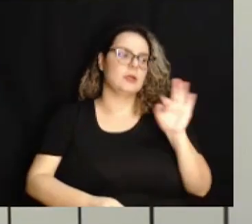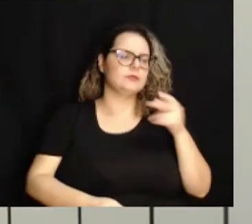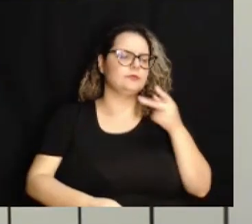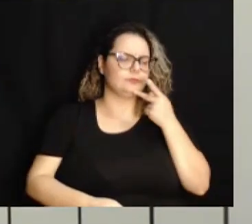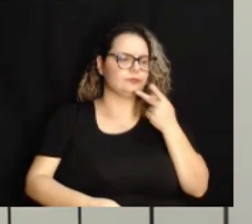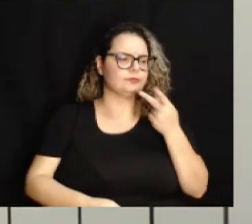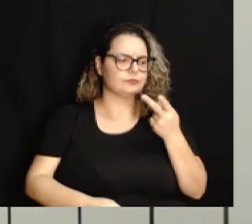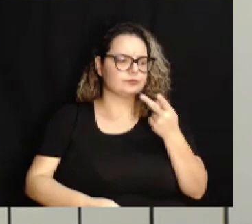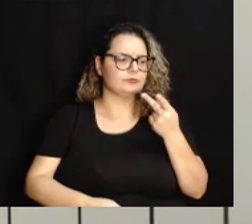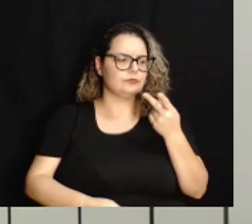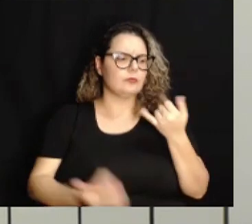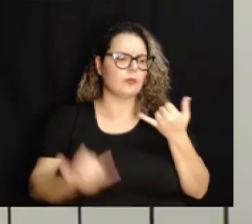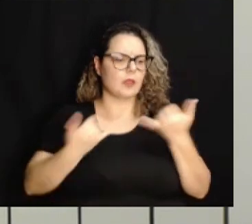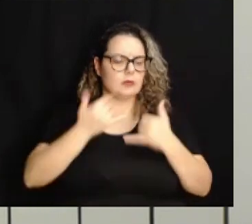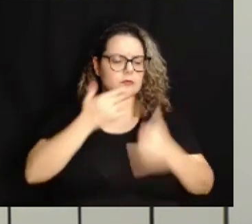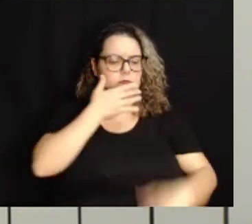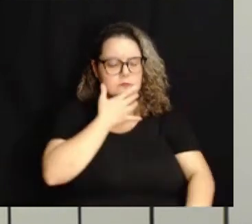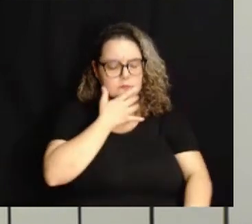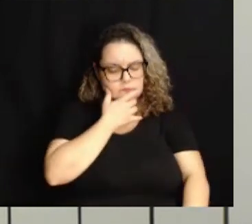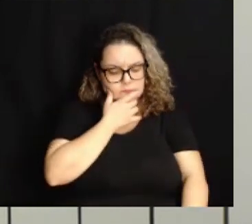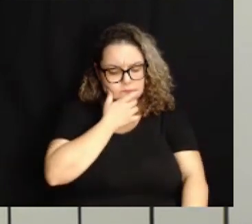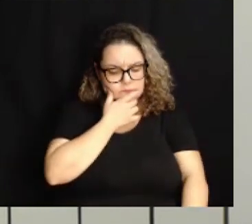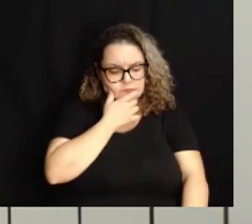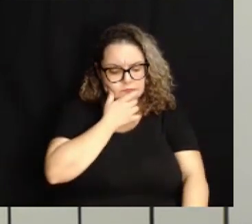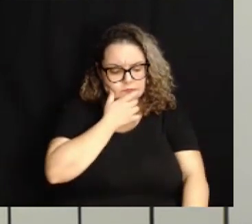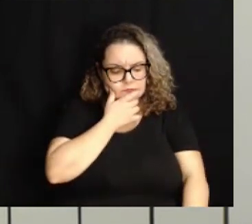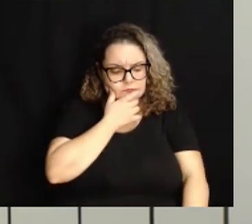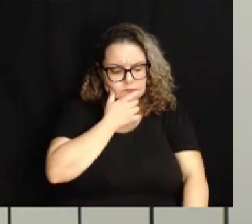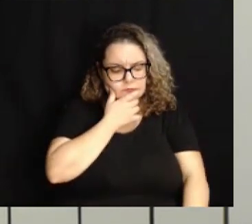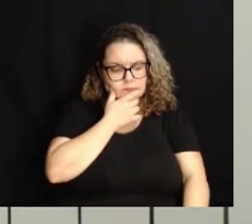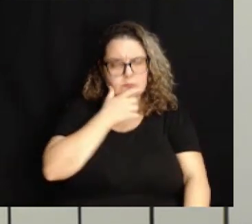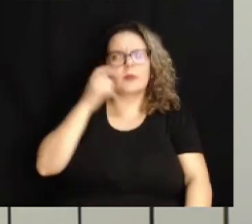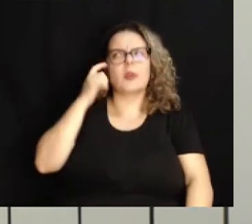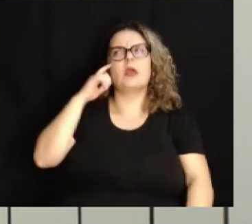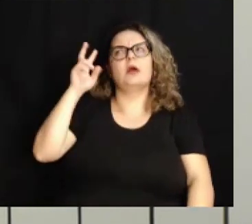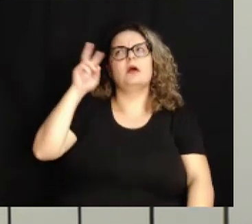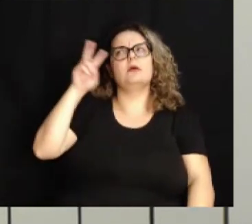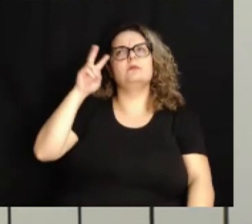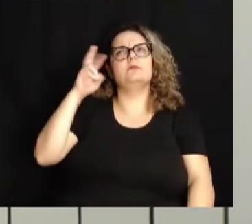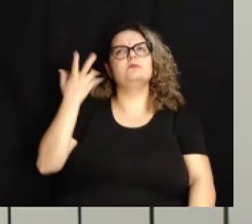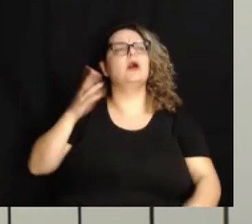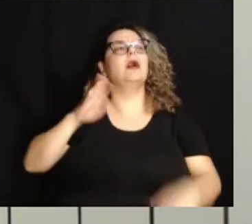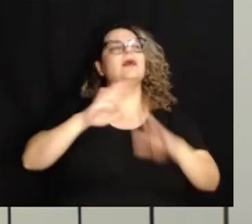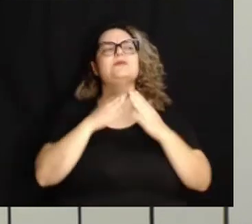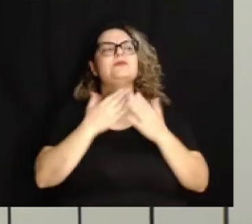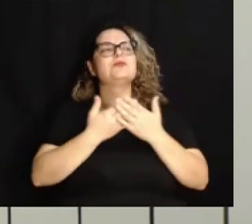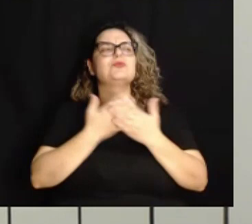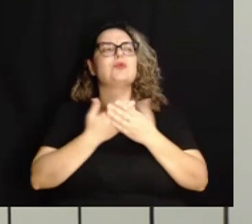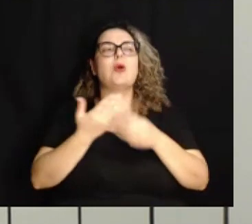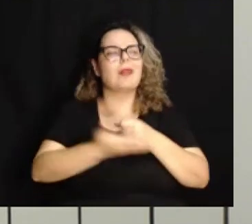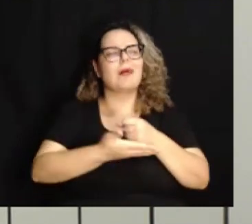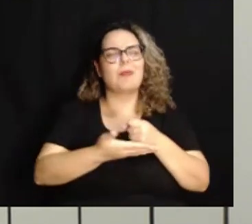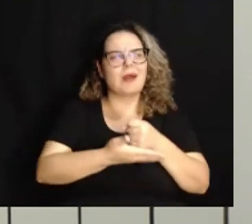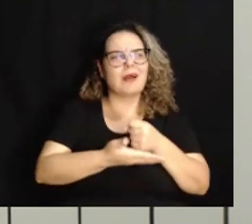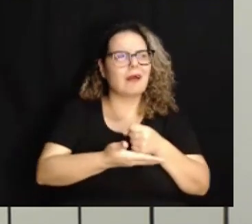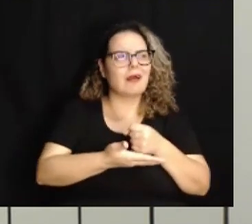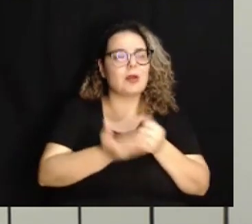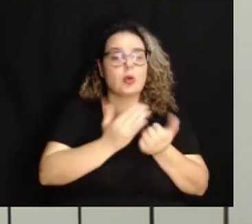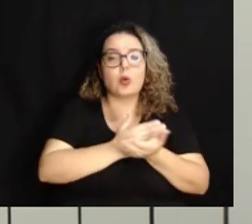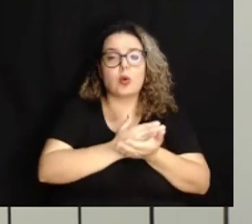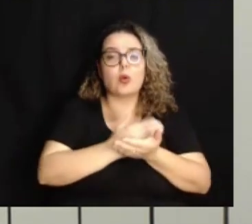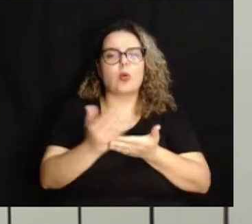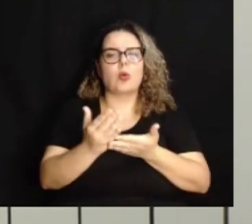aqui, me arremete à escola, à base, a início da vida,